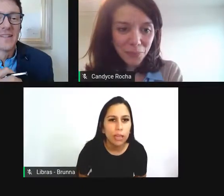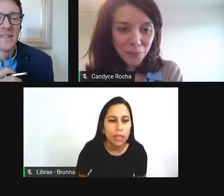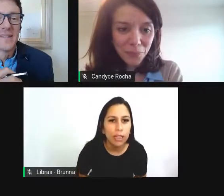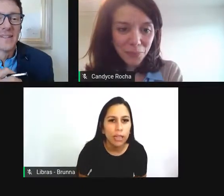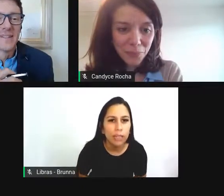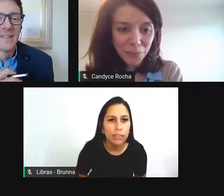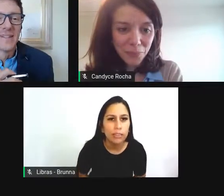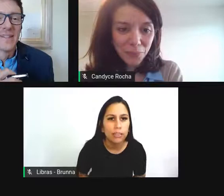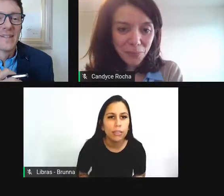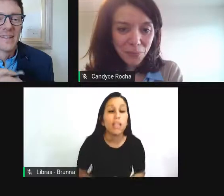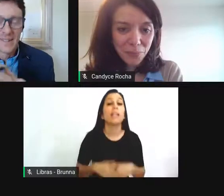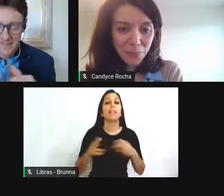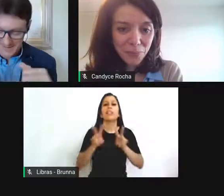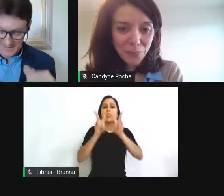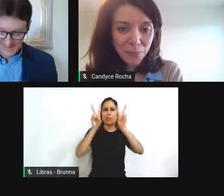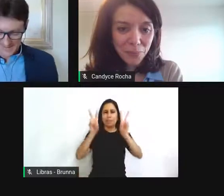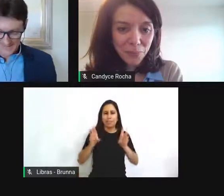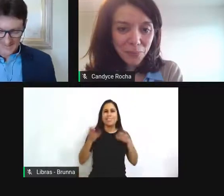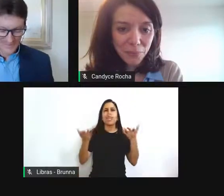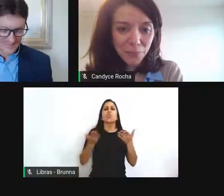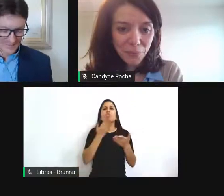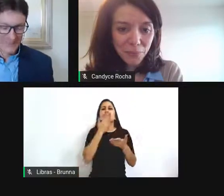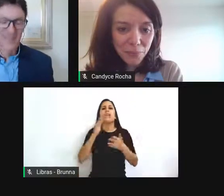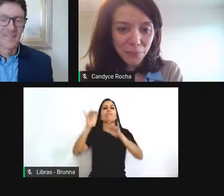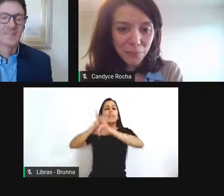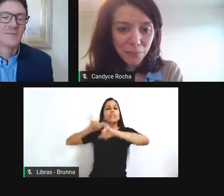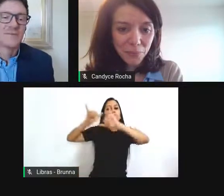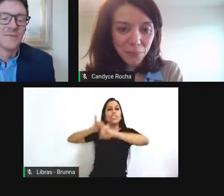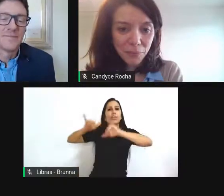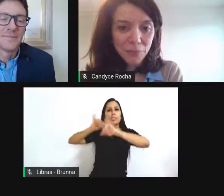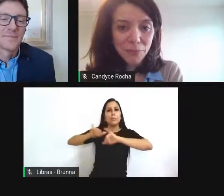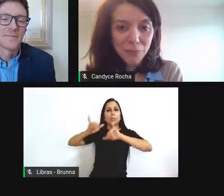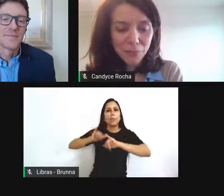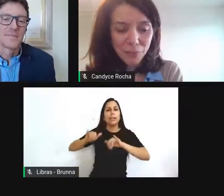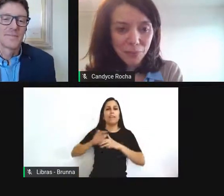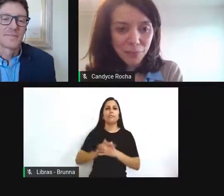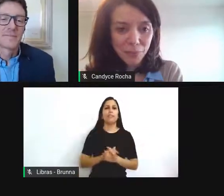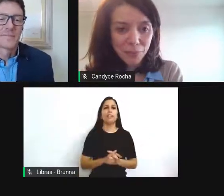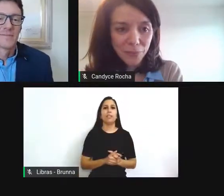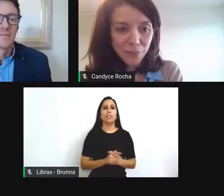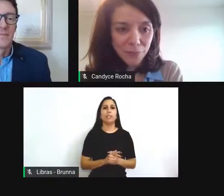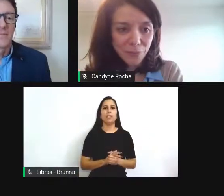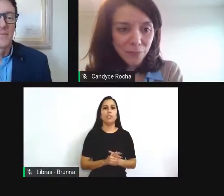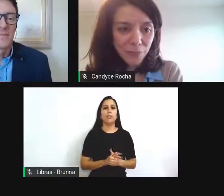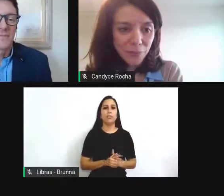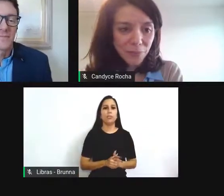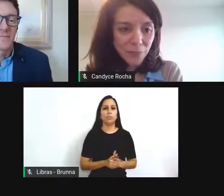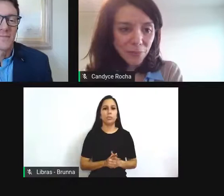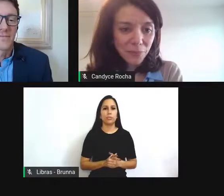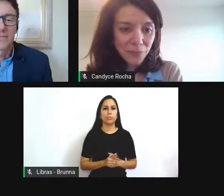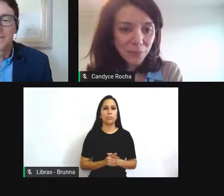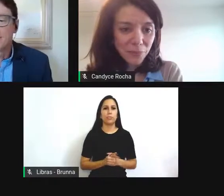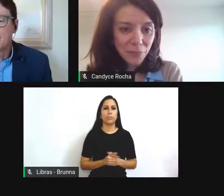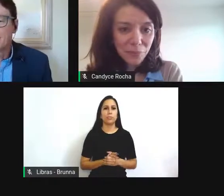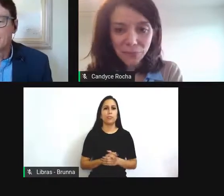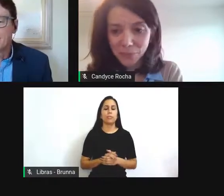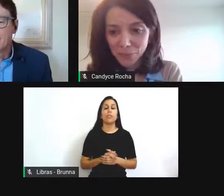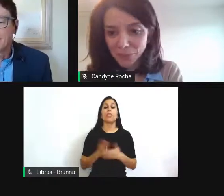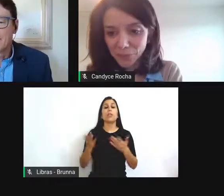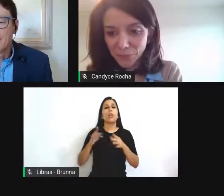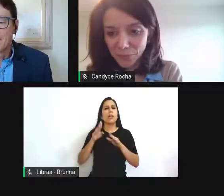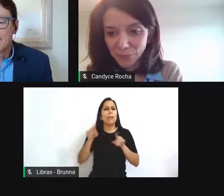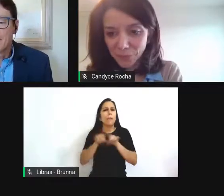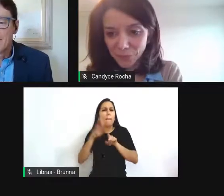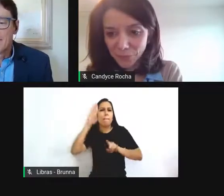com respeito ao tipo de dado a ser levado, né? Então, foram os principais que